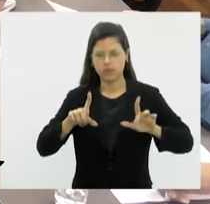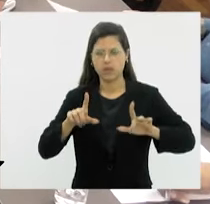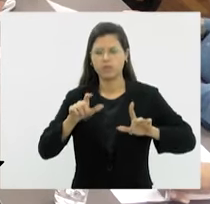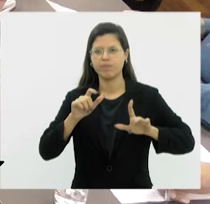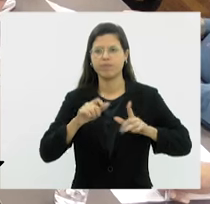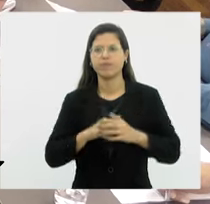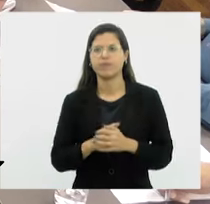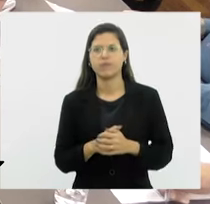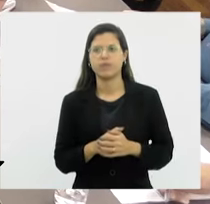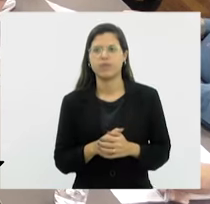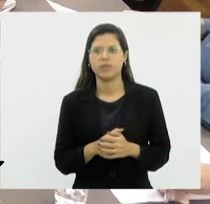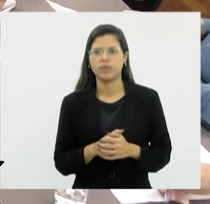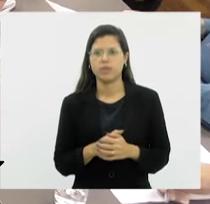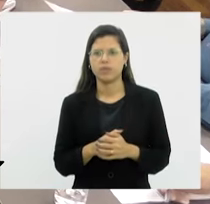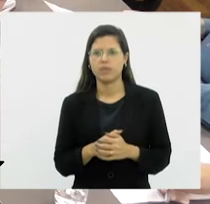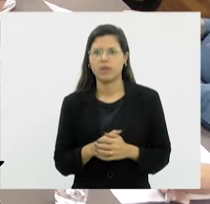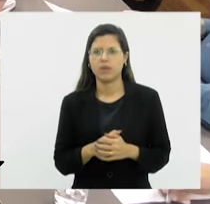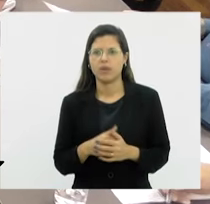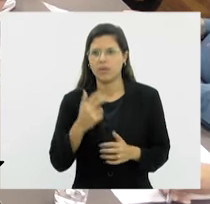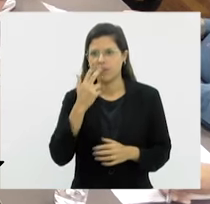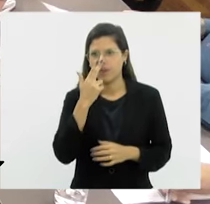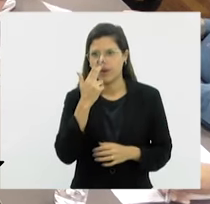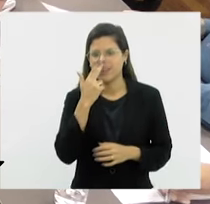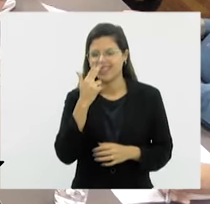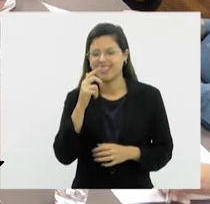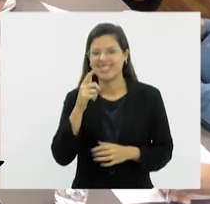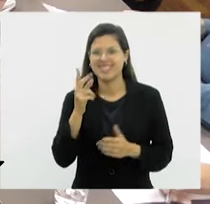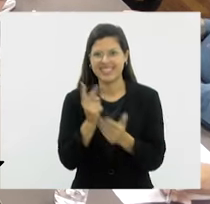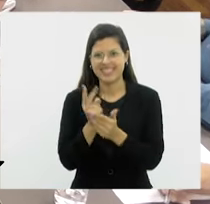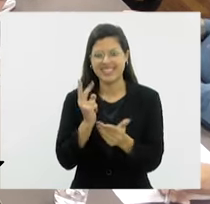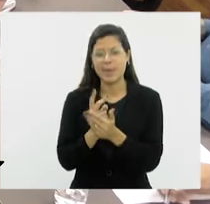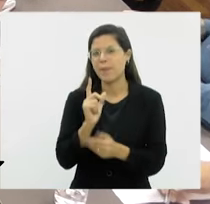eu tomo na testa sempre um bet. É